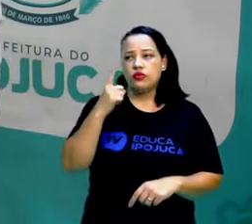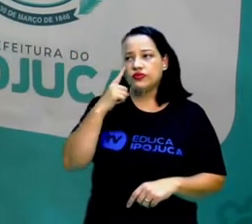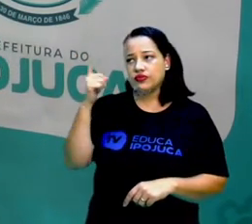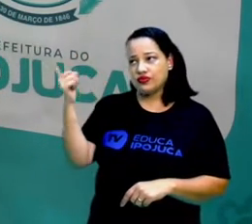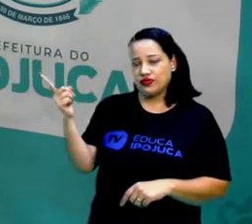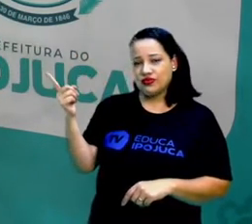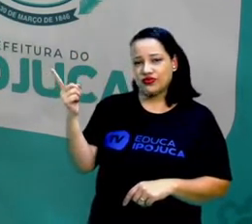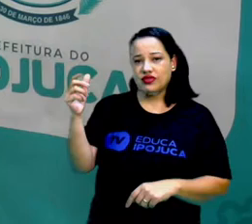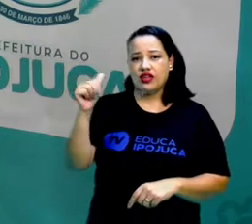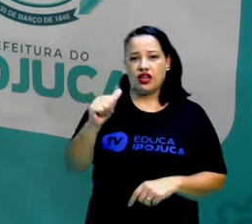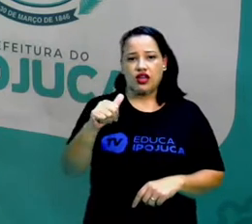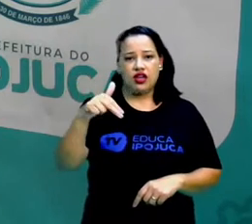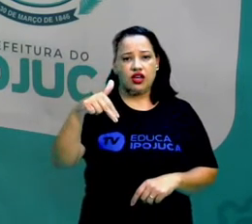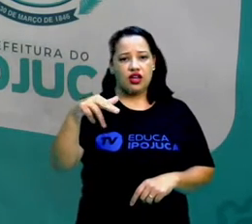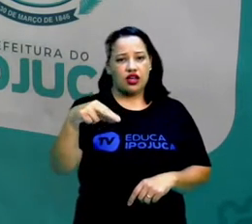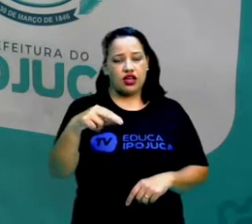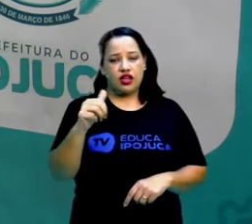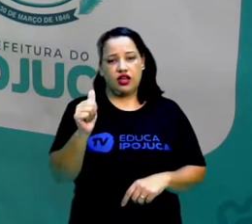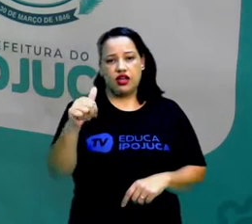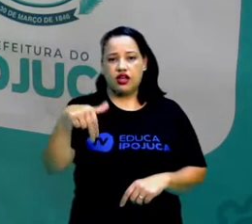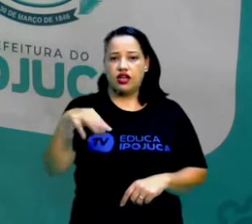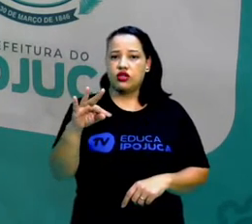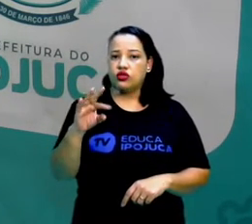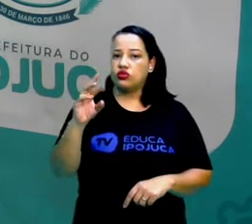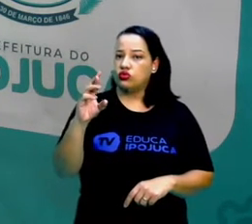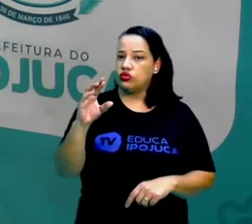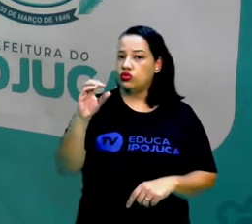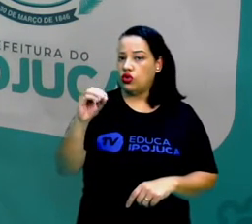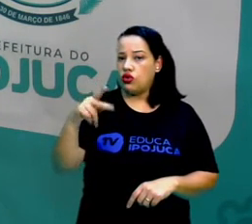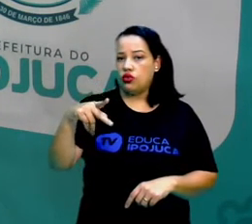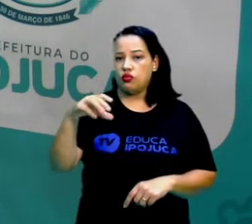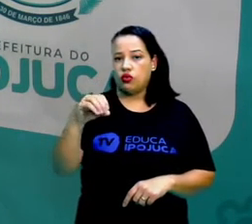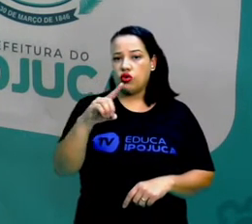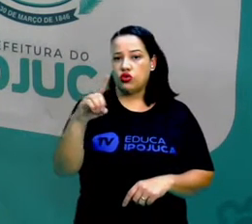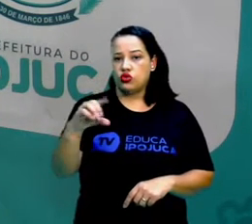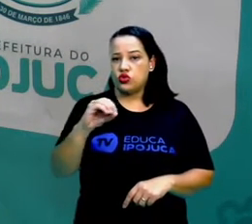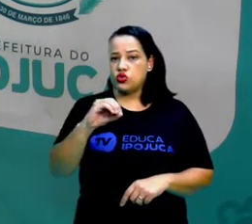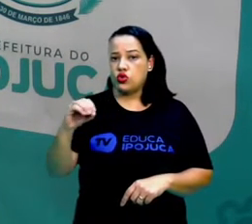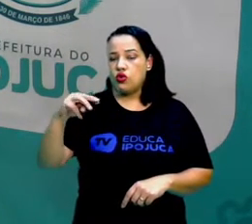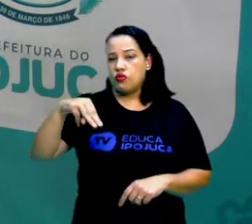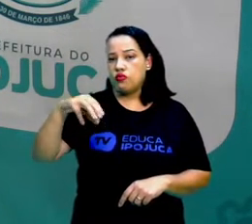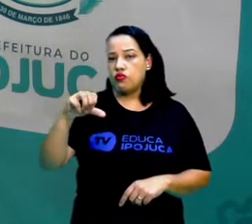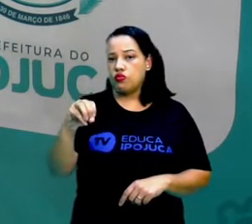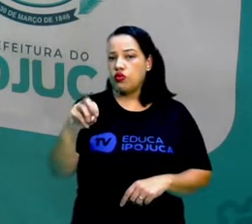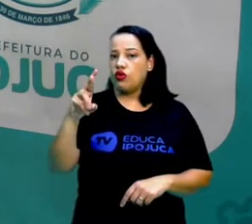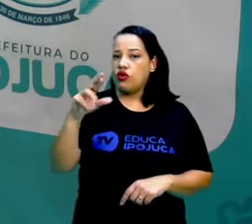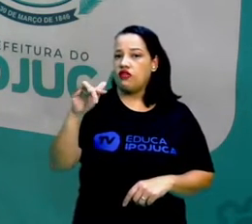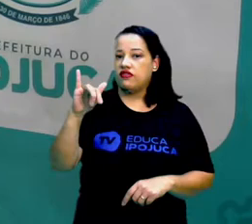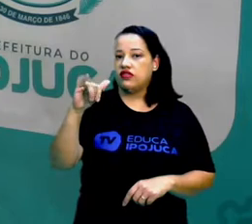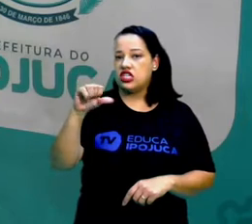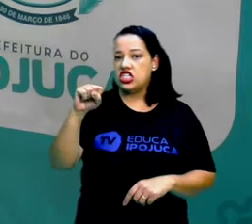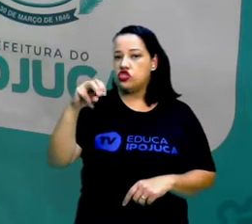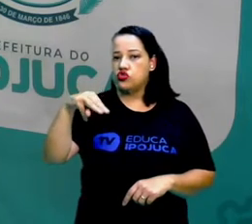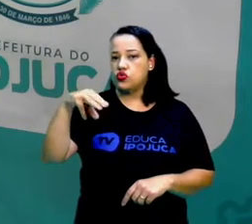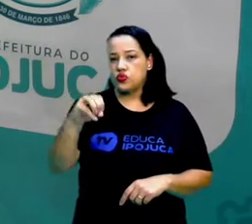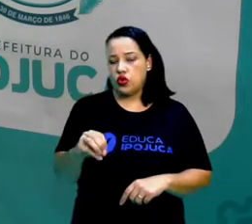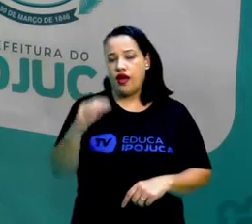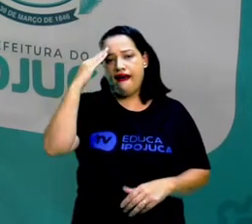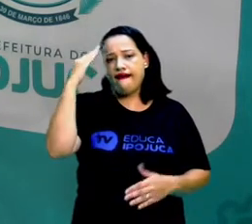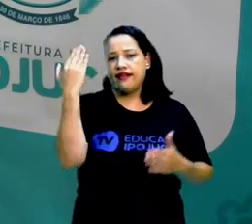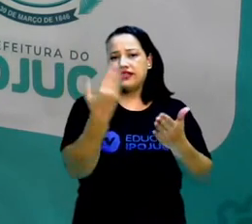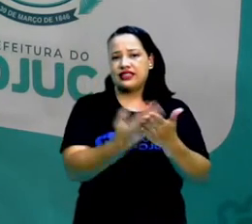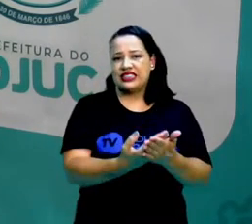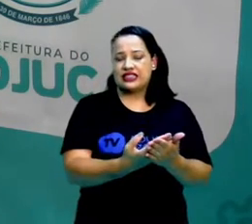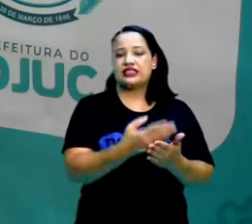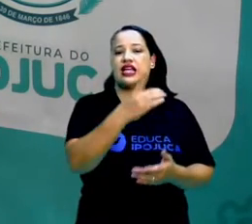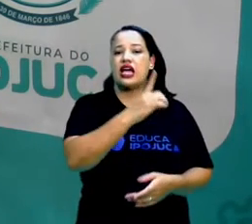e palavra grande que que significa significava que eles acreditavam em Deus certo que eles tinham